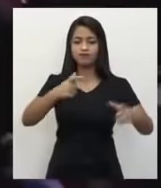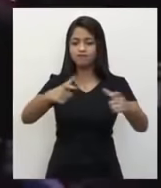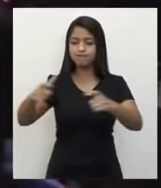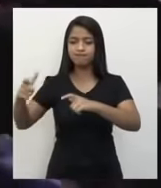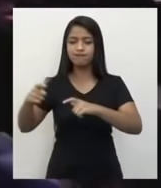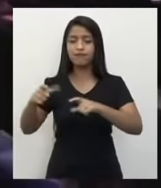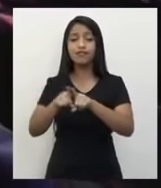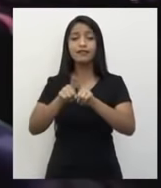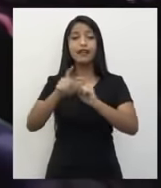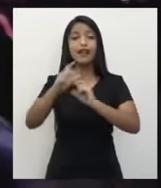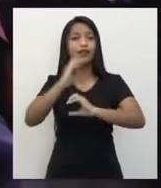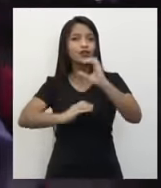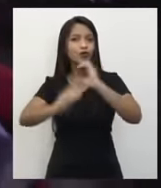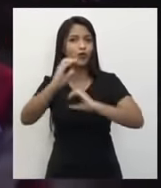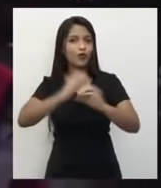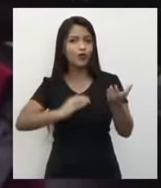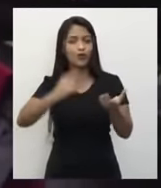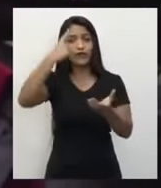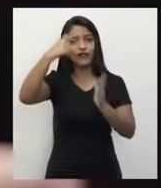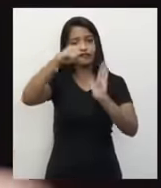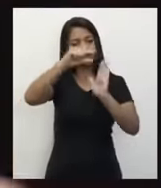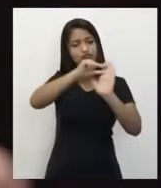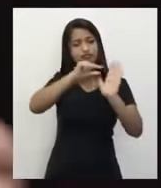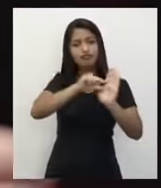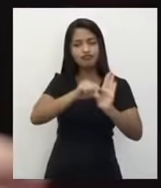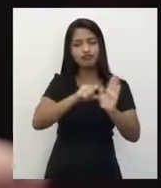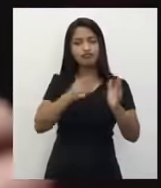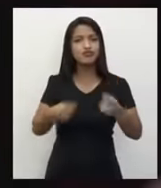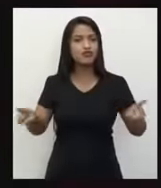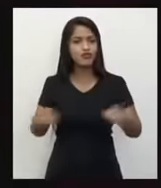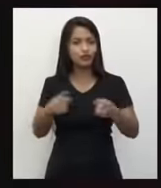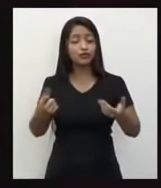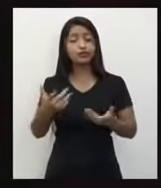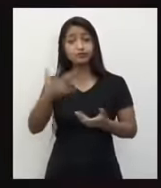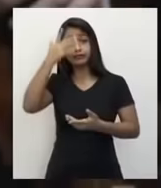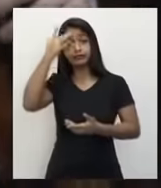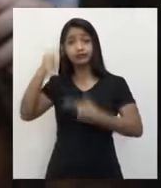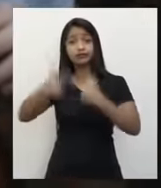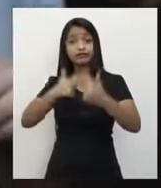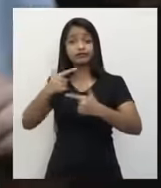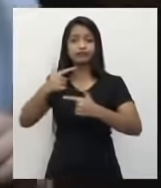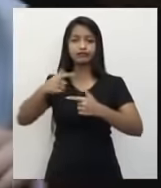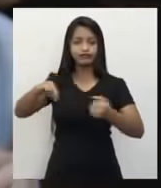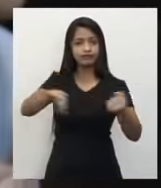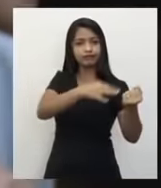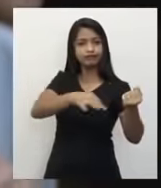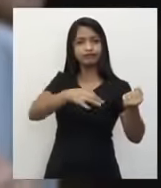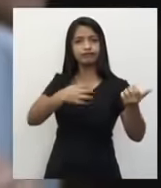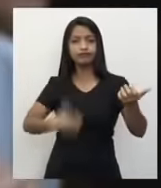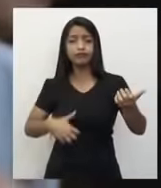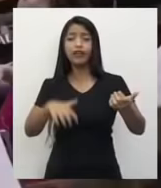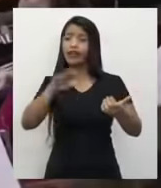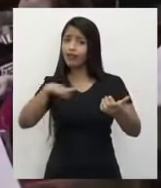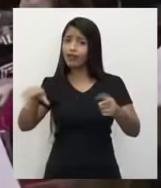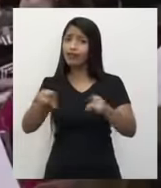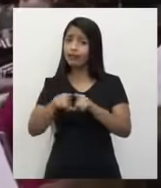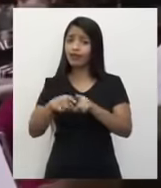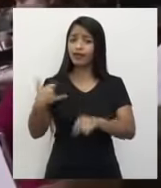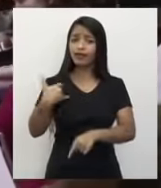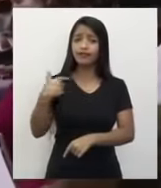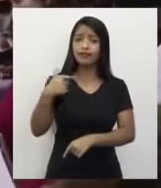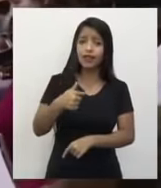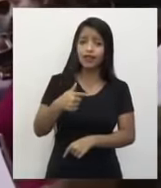solista, compositor, músicos. A orquestra é uma orquestra também de crianças. Tem menino de 10 anos até 17